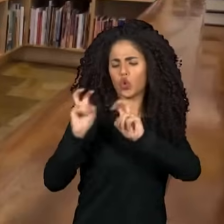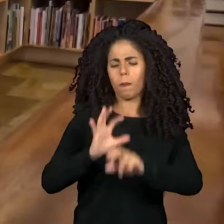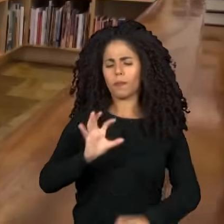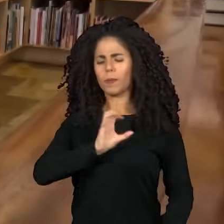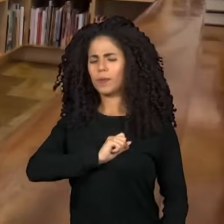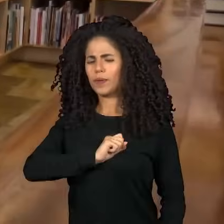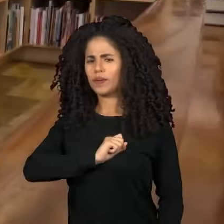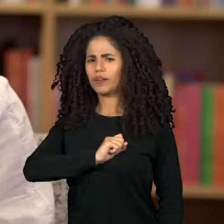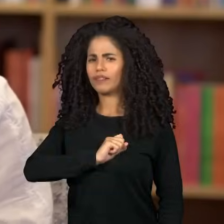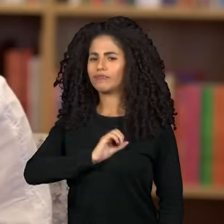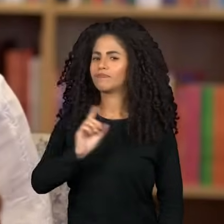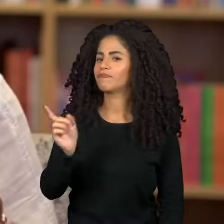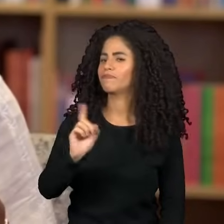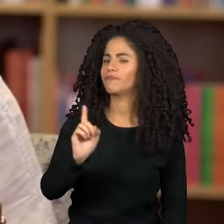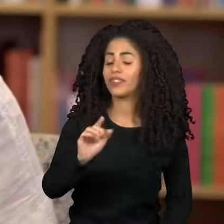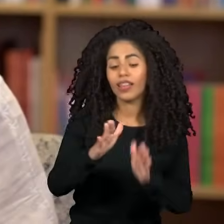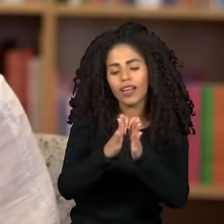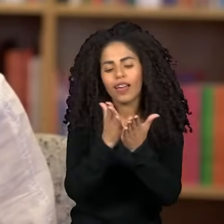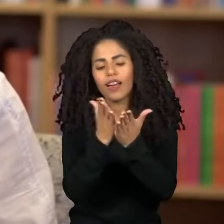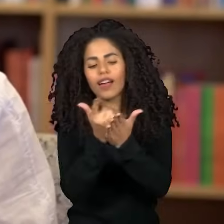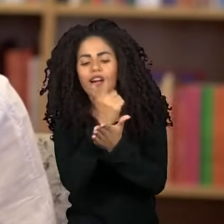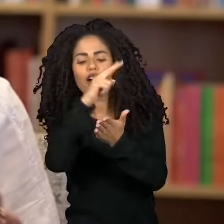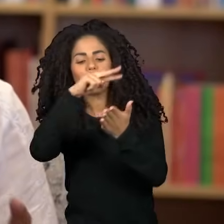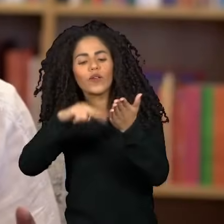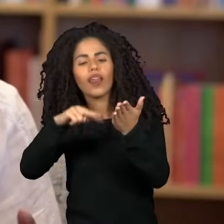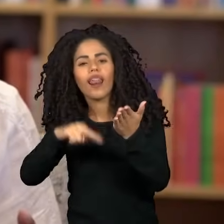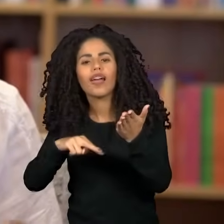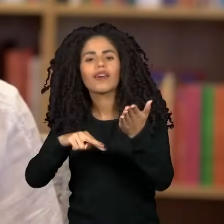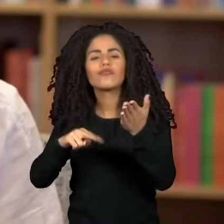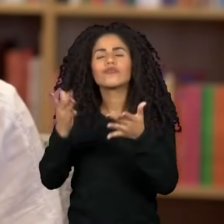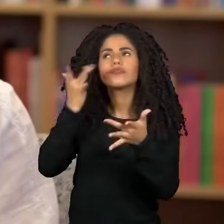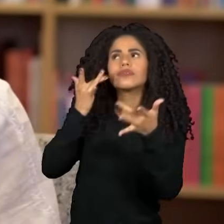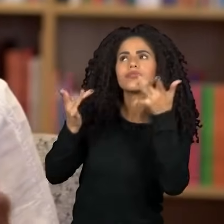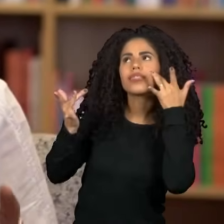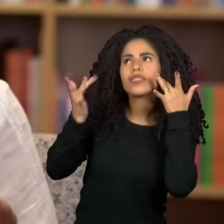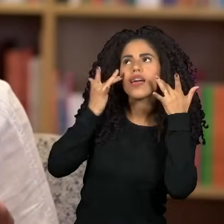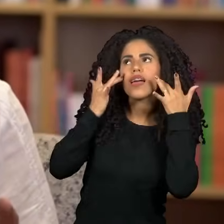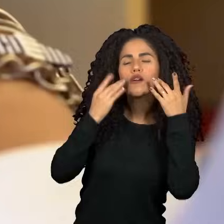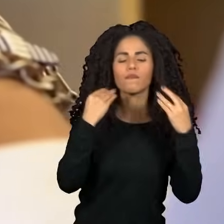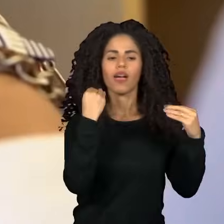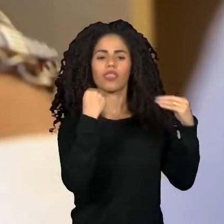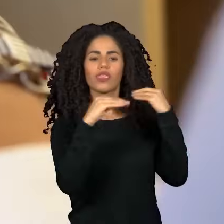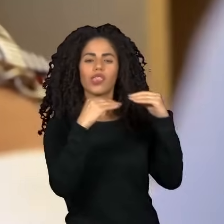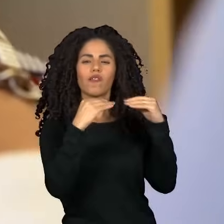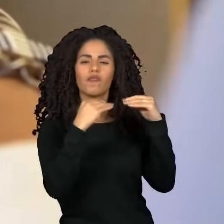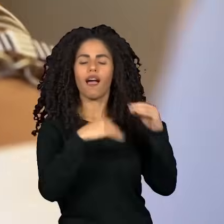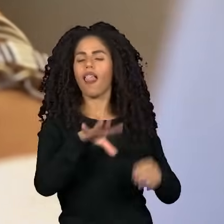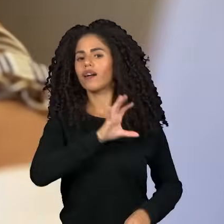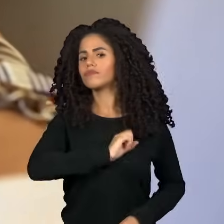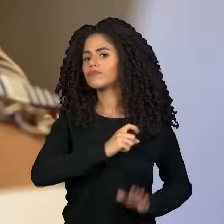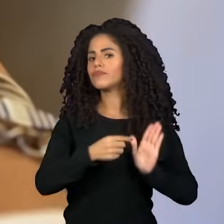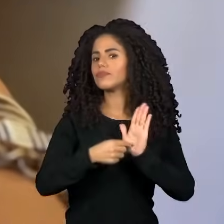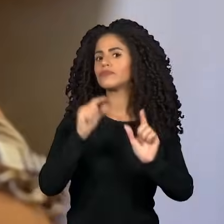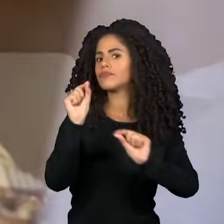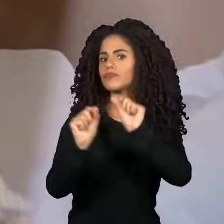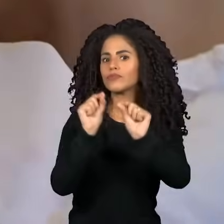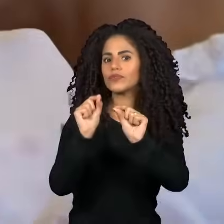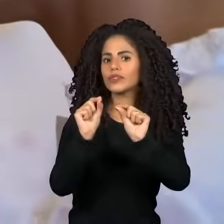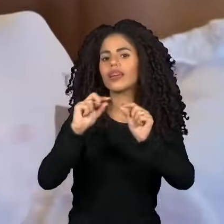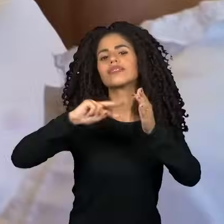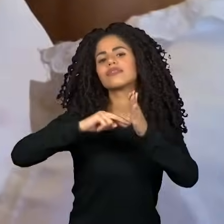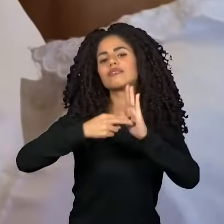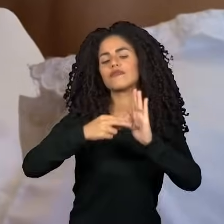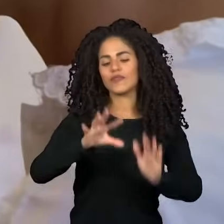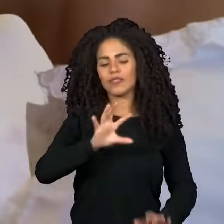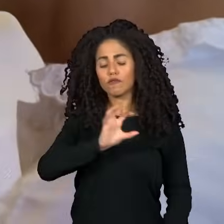os livros, o cinema, as novelas, essa ideia de amor romântico explicam pra gente o que é amor.